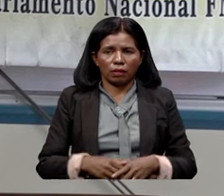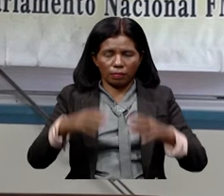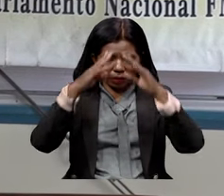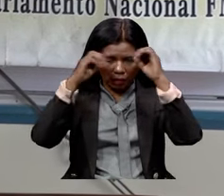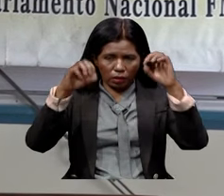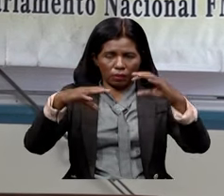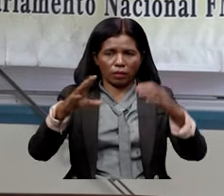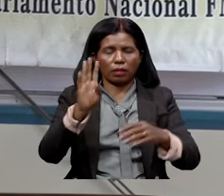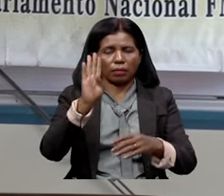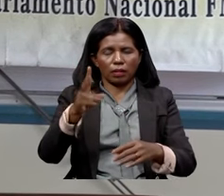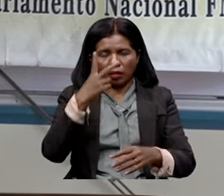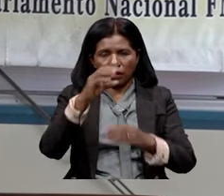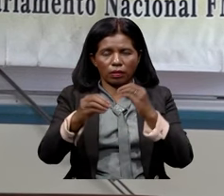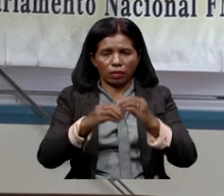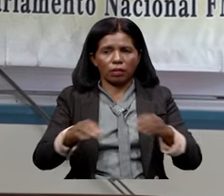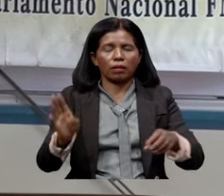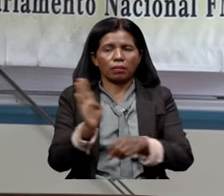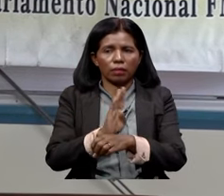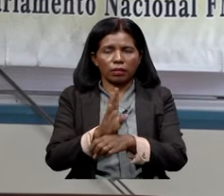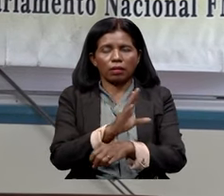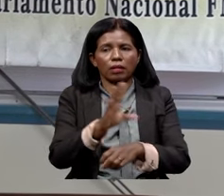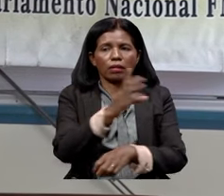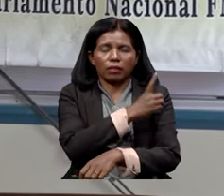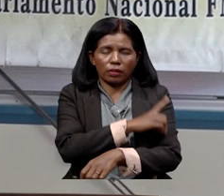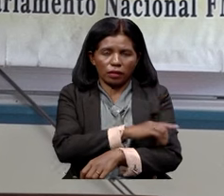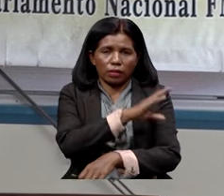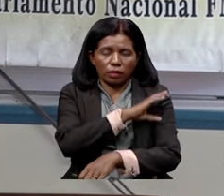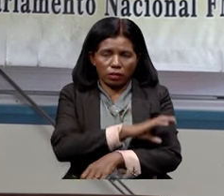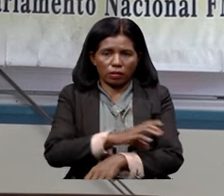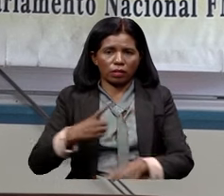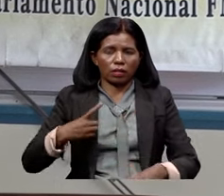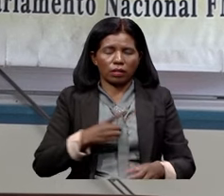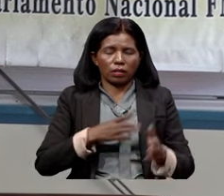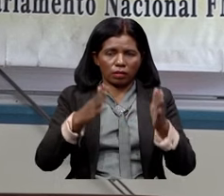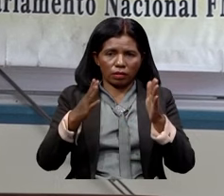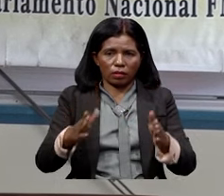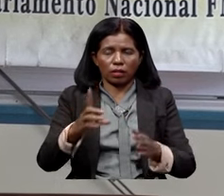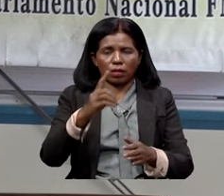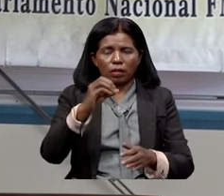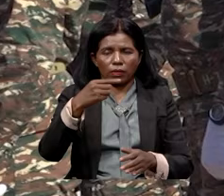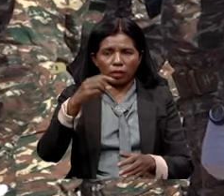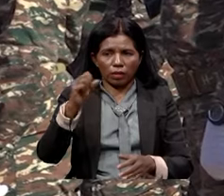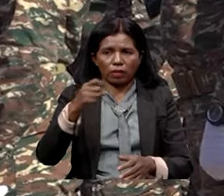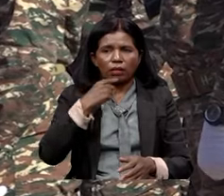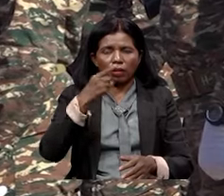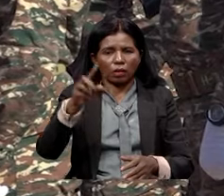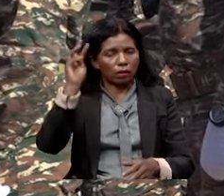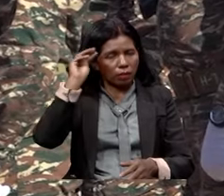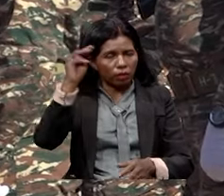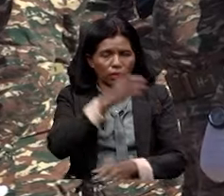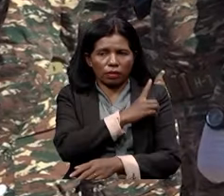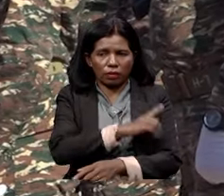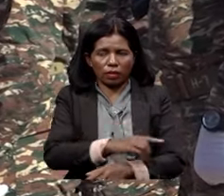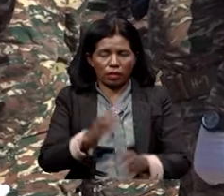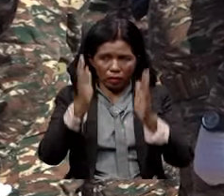Presidente da Comissão BNB trata assunto negócios estrangeiros, defesa e segurança, deputado Domingos Augusto Decker, recomenda para o Ministério da Defesa